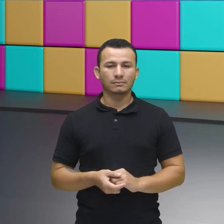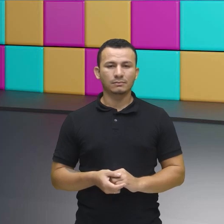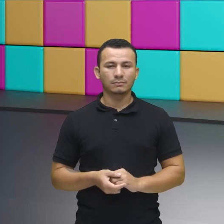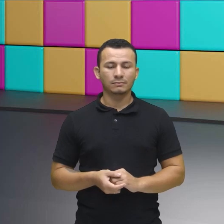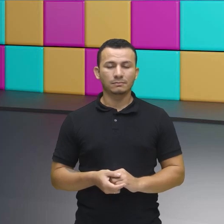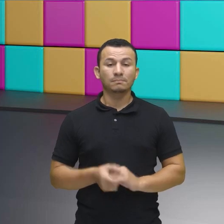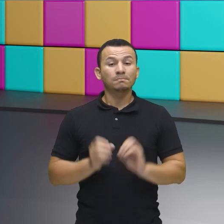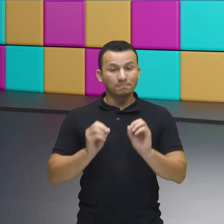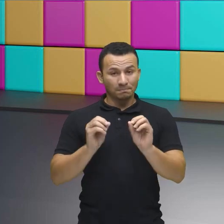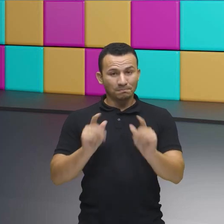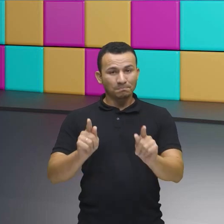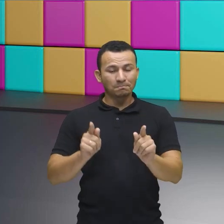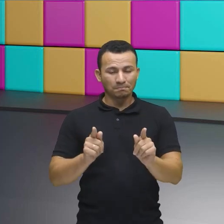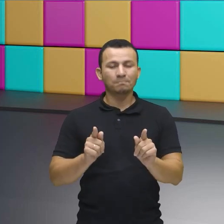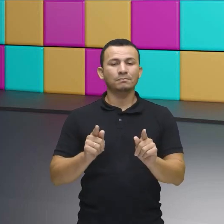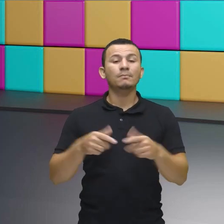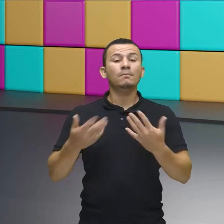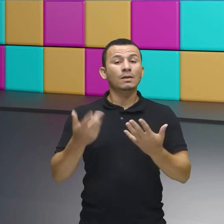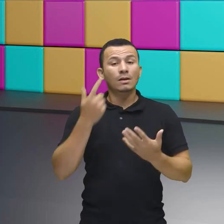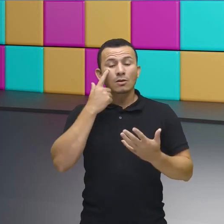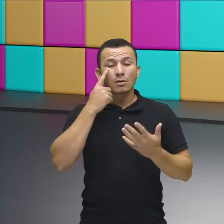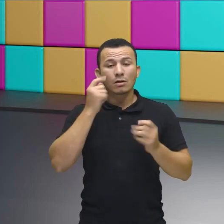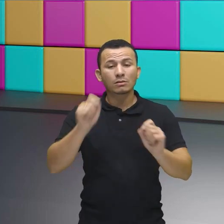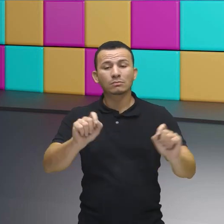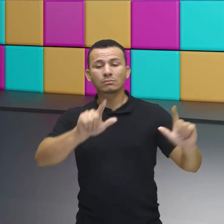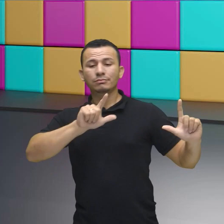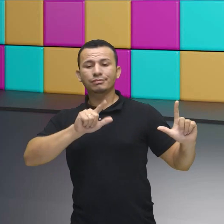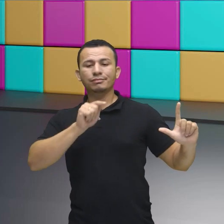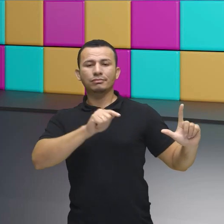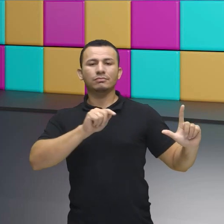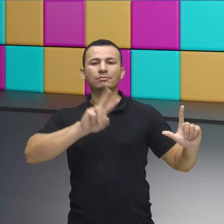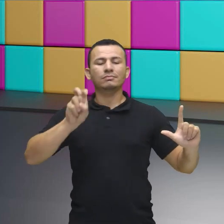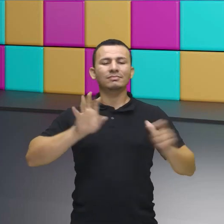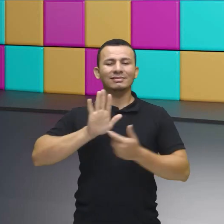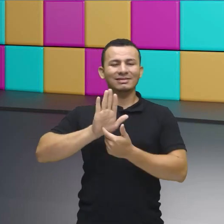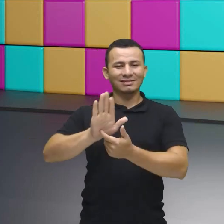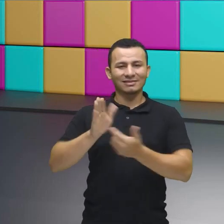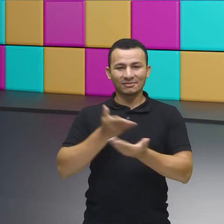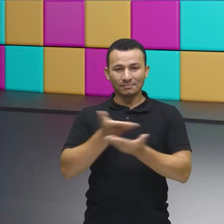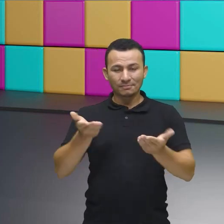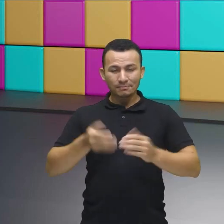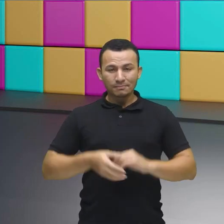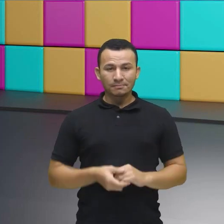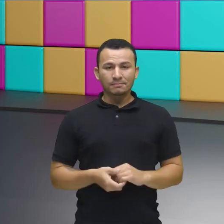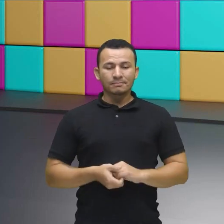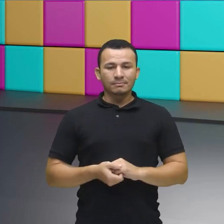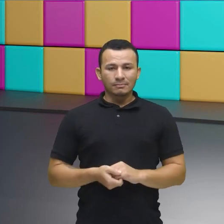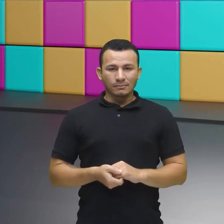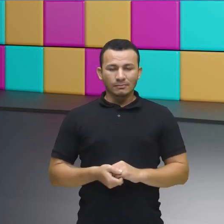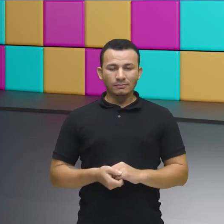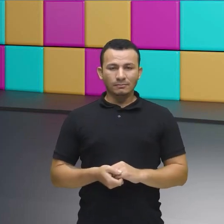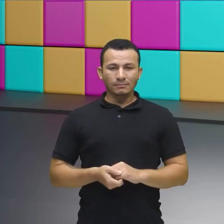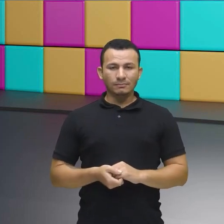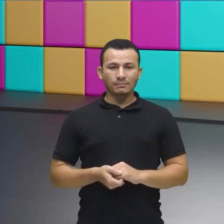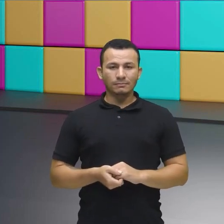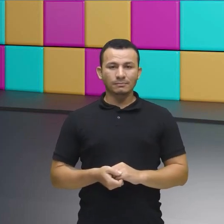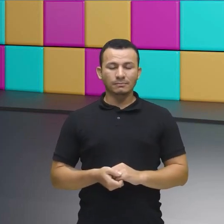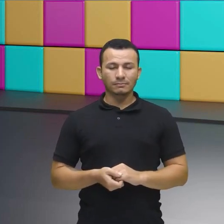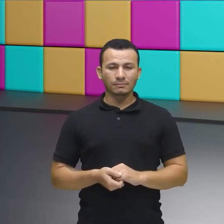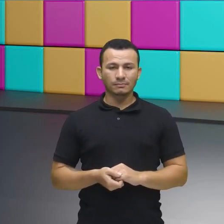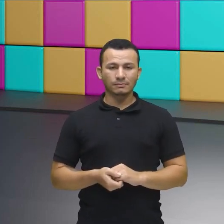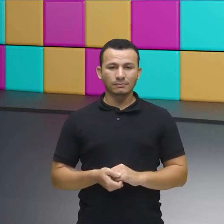Ok, então vamos agora ver aqui no quadro, né, o que eu tenho para mostrar para vocês. Vamos lá. Vamos